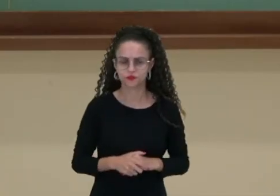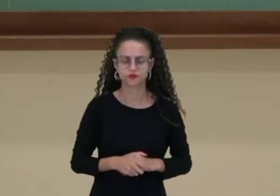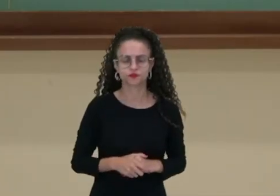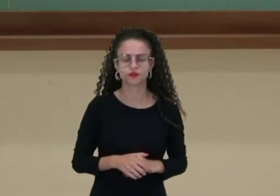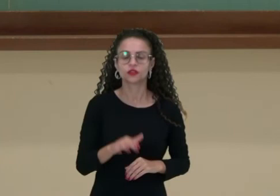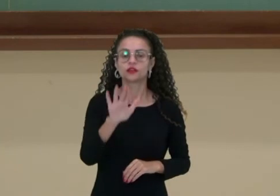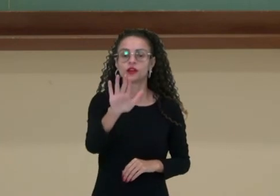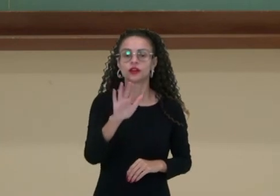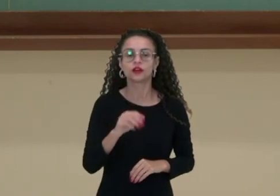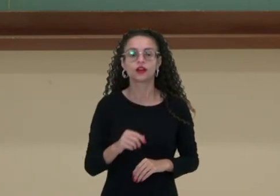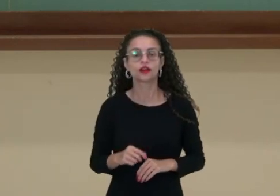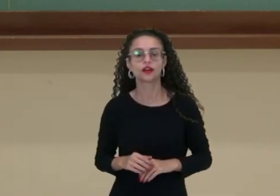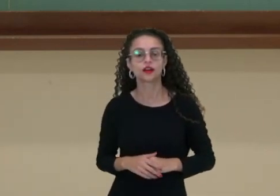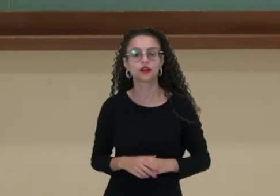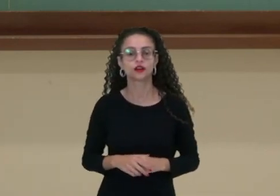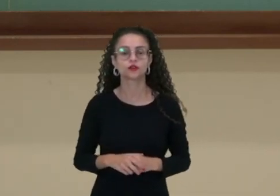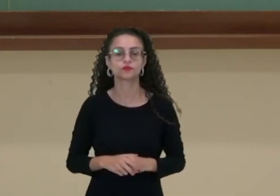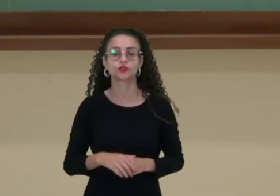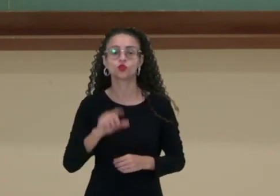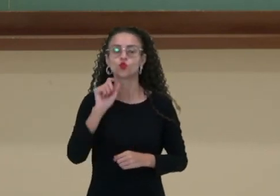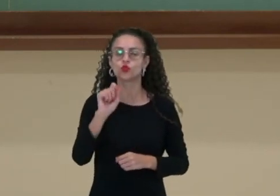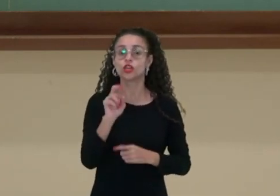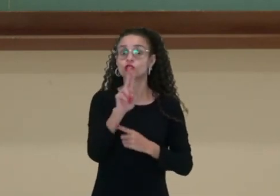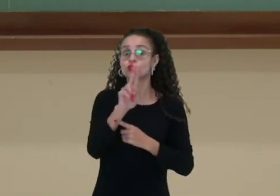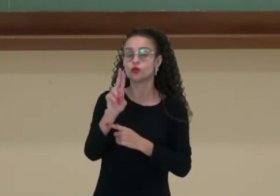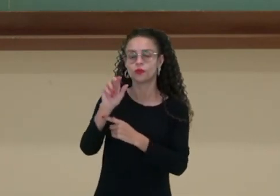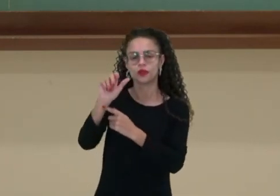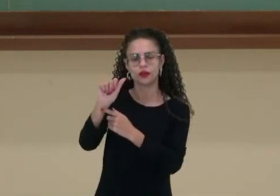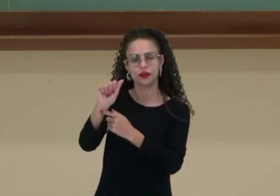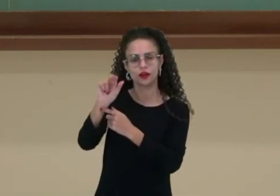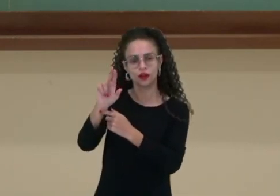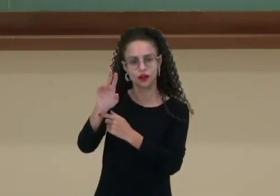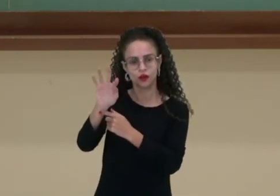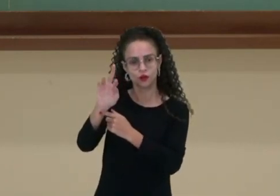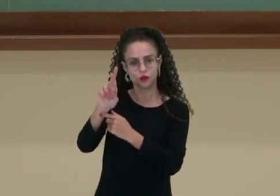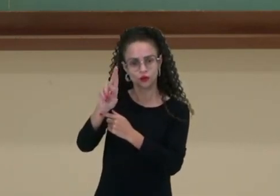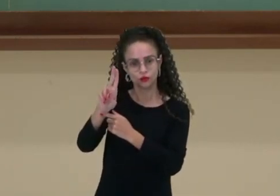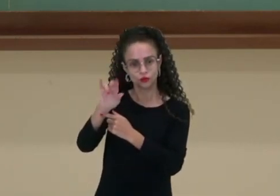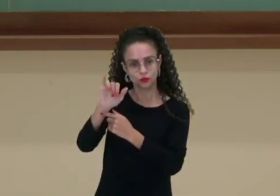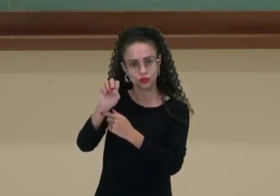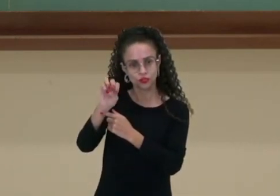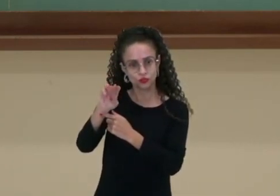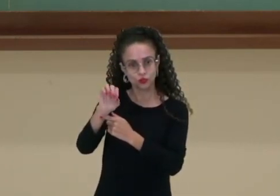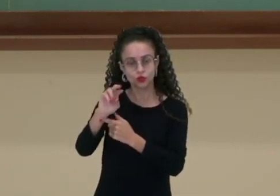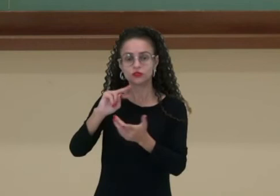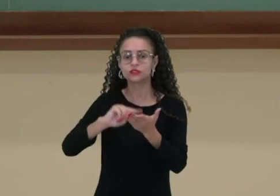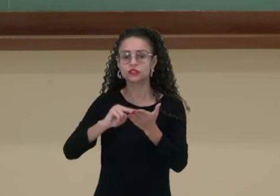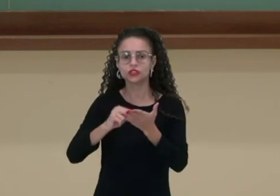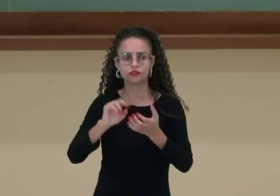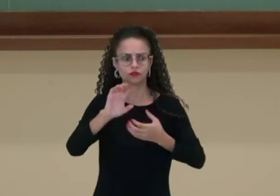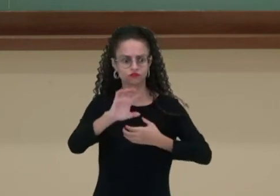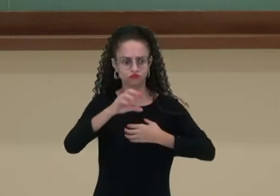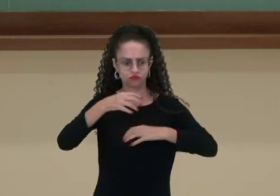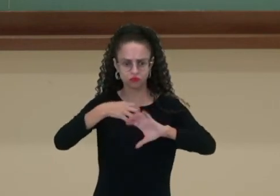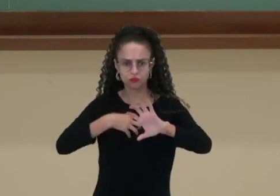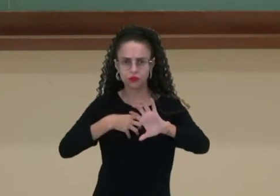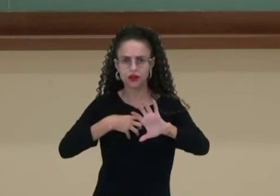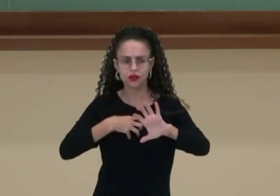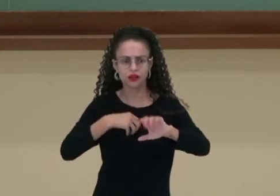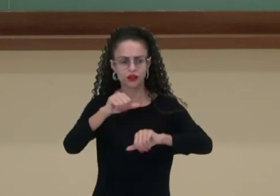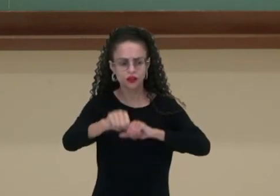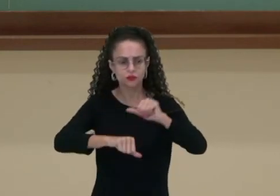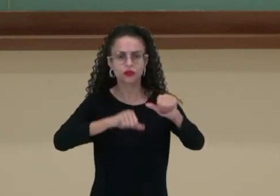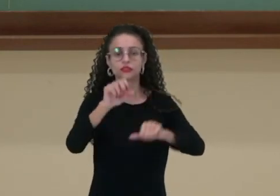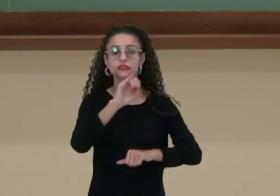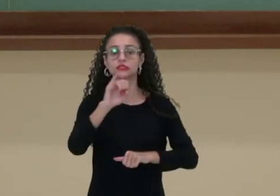A isso nós chamamos de altruísmo, inclusive. Se colocar no lugar do outro. Isso é muito importante. Quando a